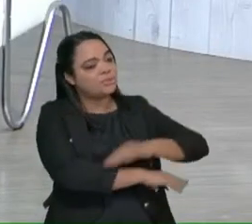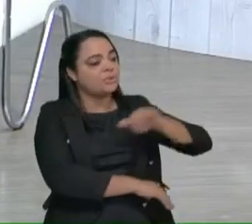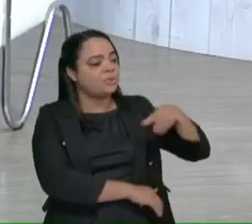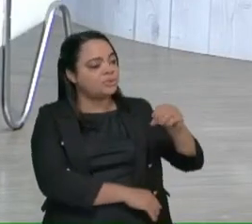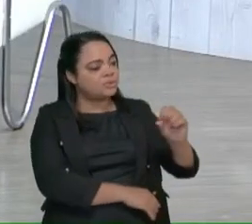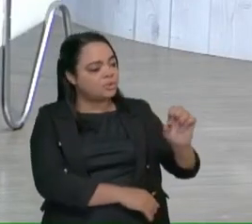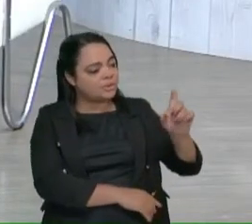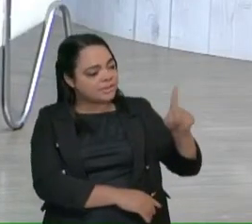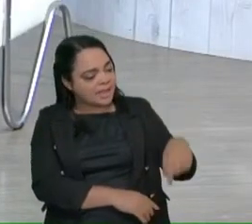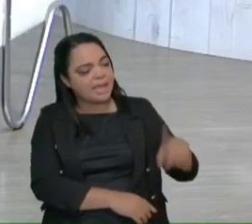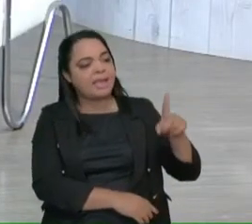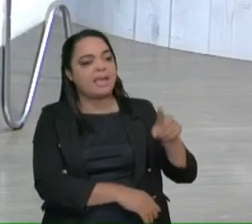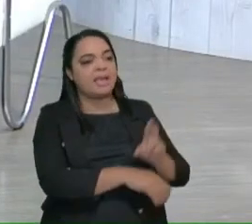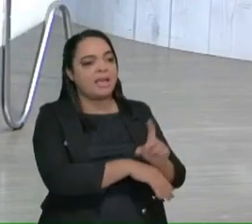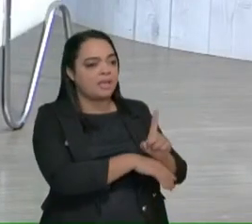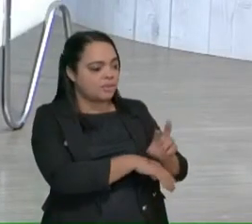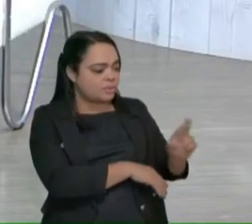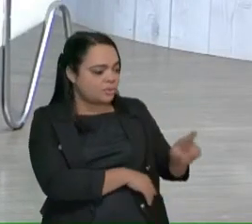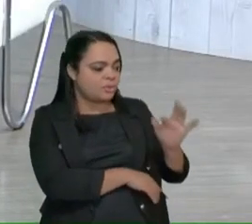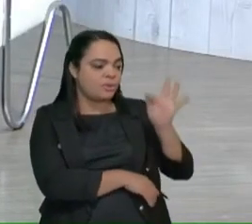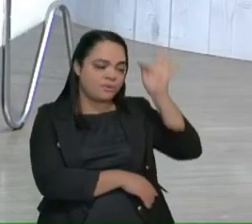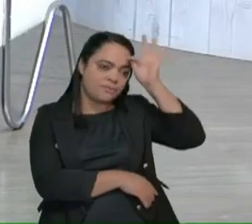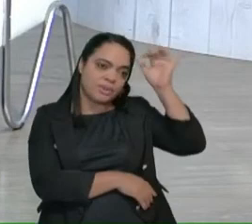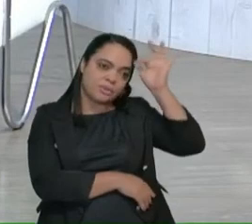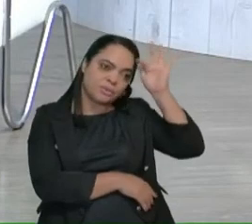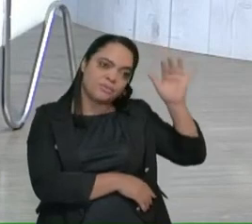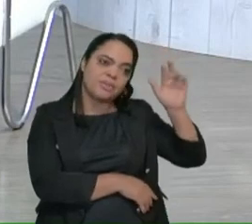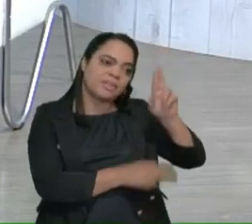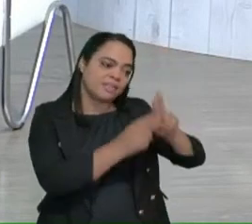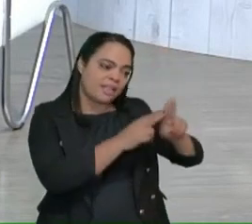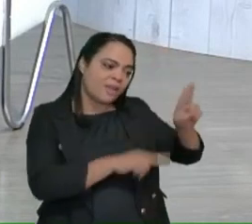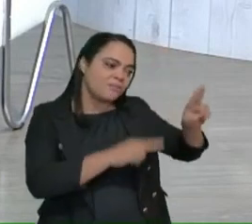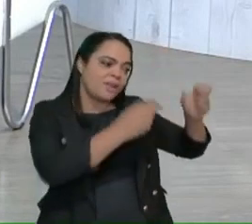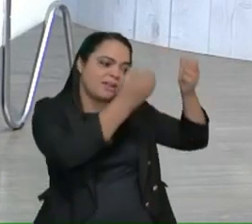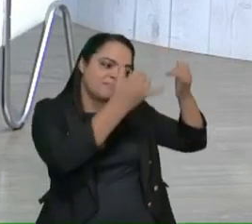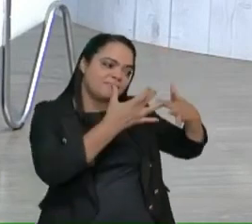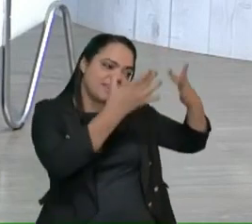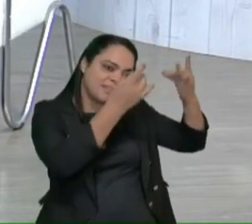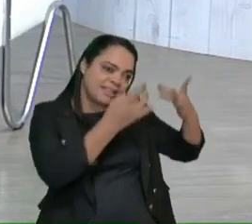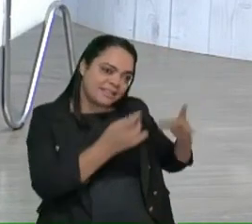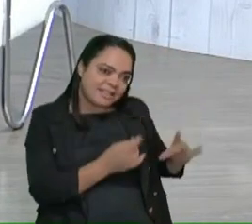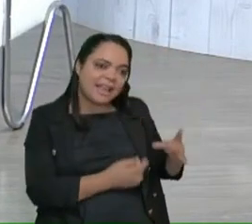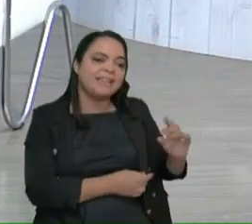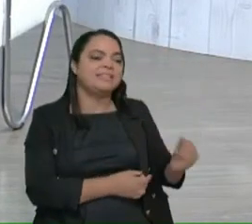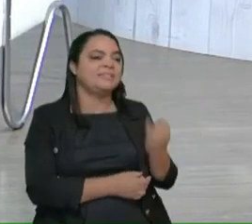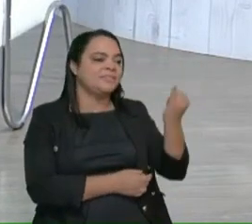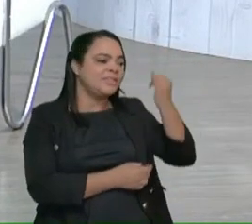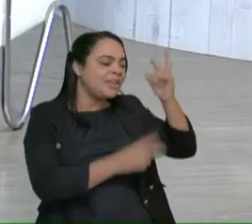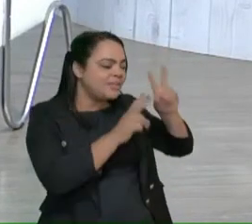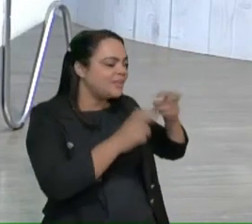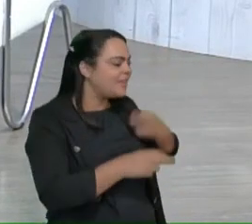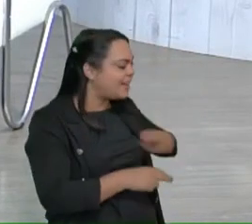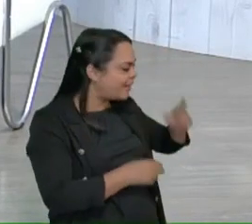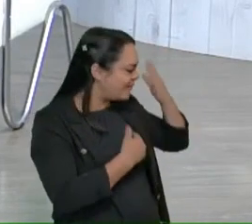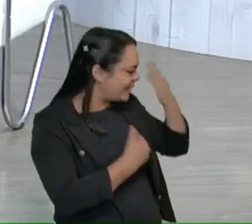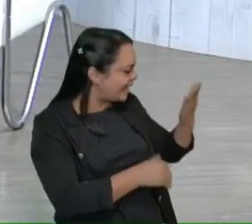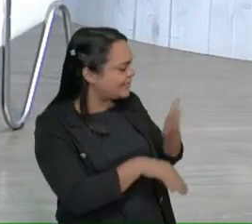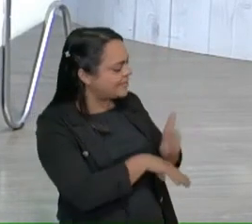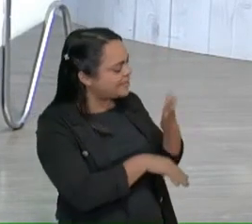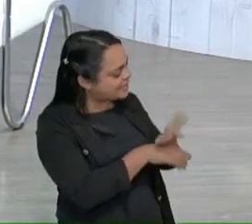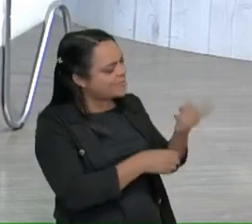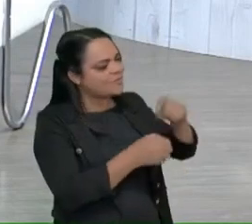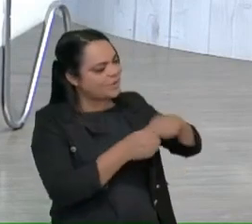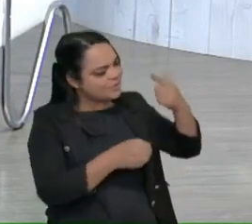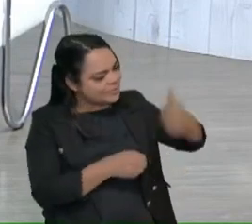José Benedito que é doutor em filosofia da UFO que trouxe essas informações preciosas sobre a religião Muito obrigado pela participação José